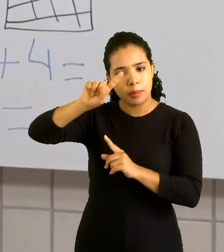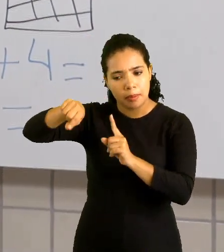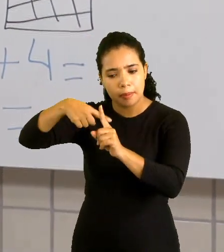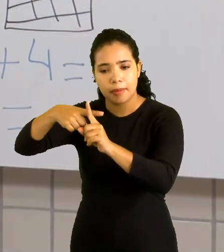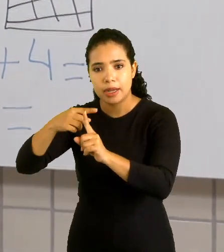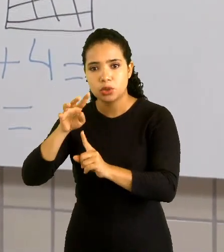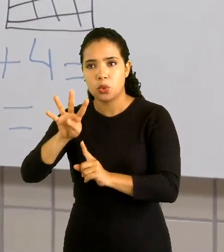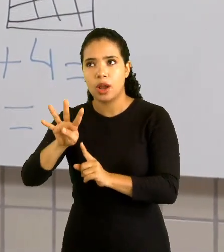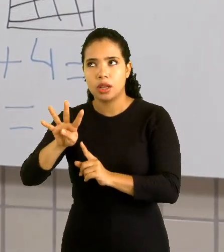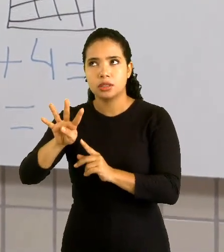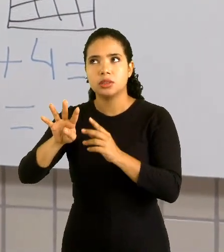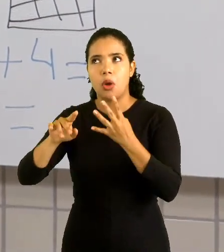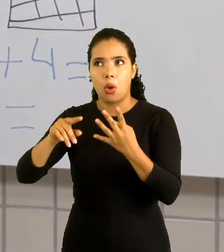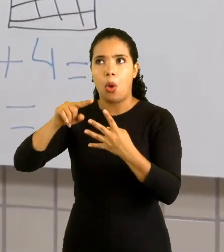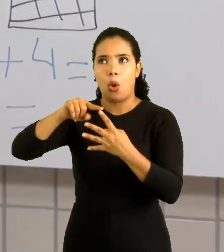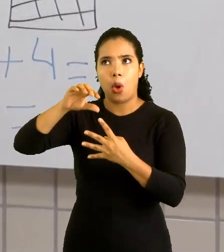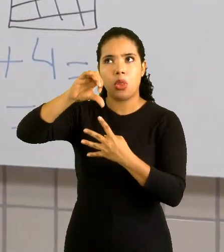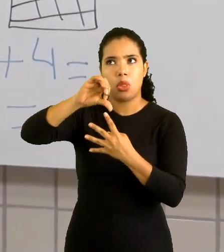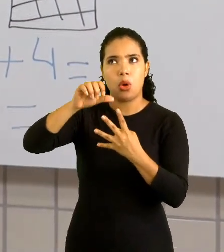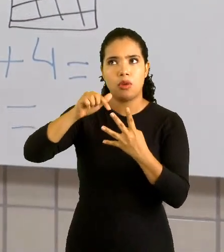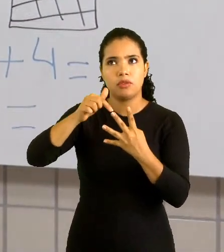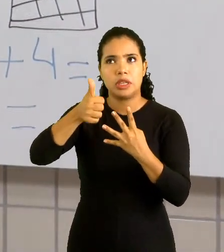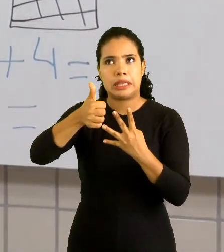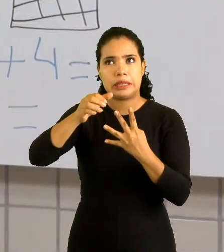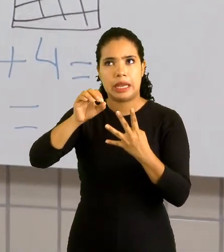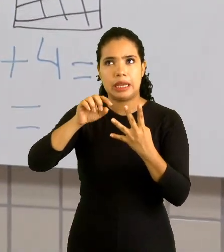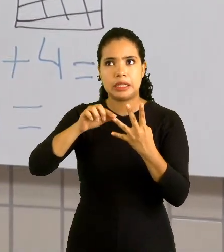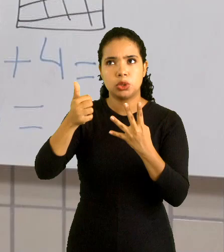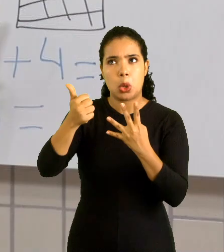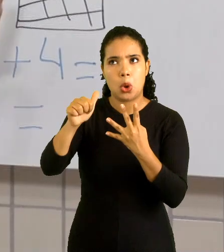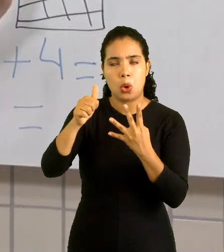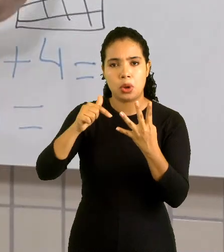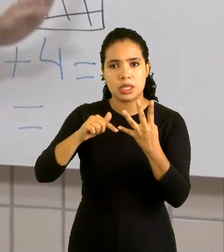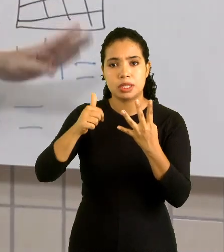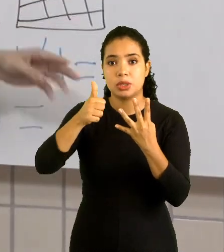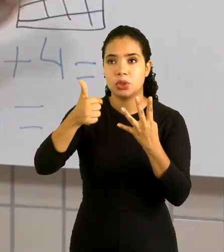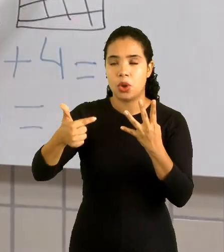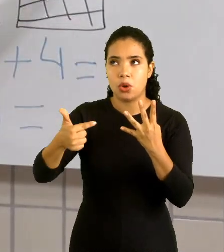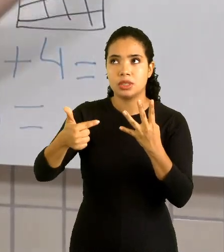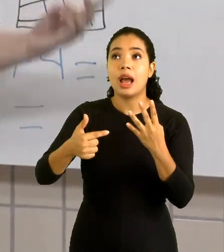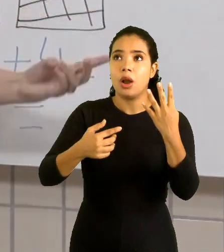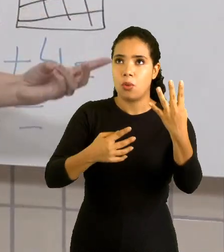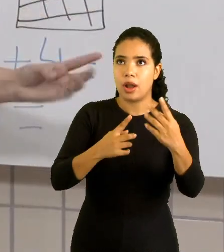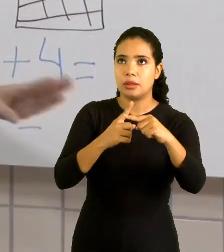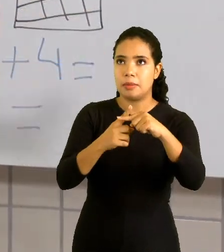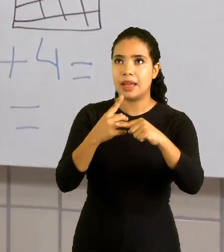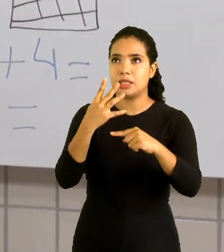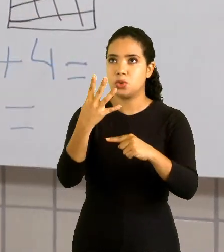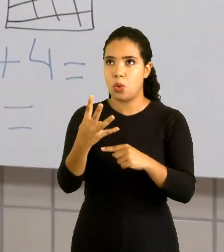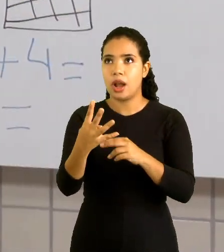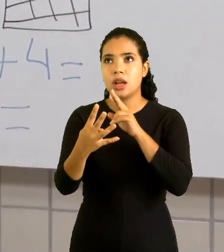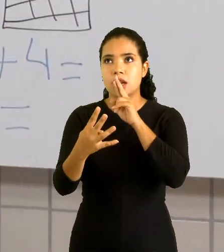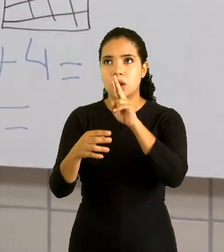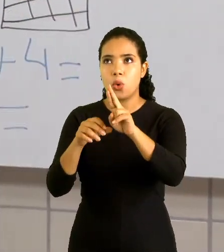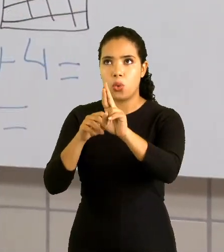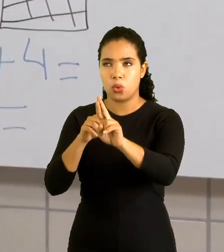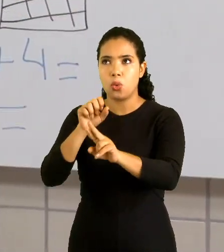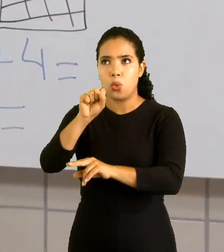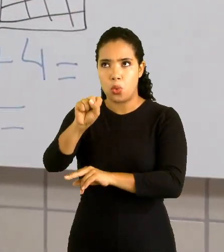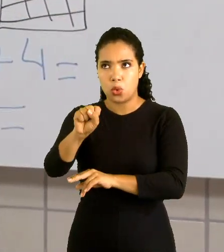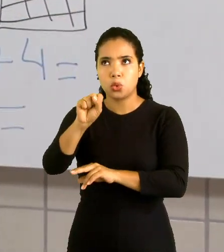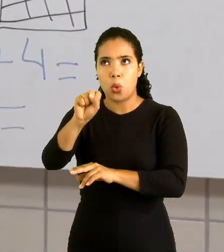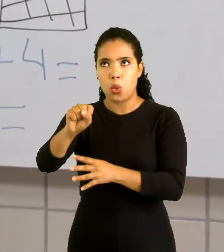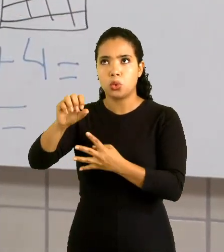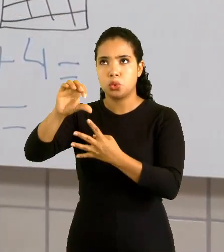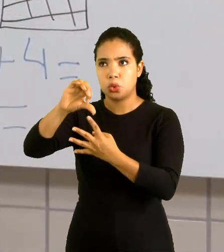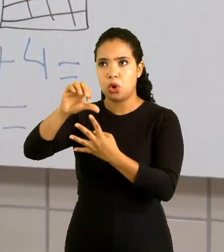8, 9, 10, 11, 12. Então, 4 mais 4 mais 4 são 12. Mas se eu quiser fazer isso